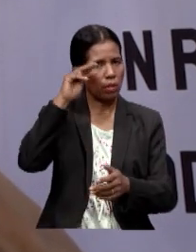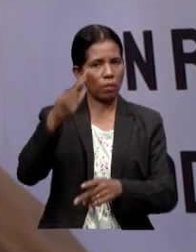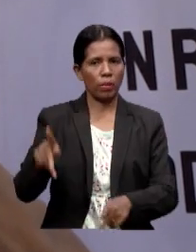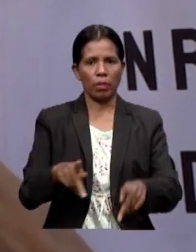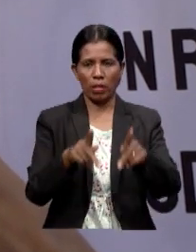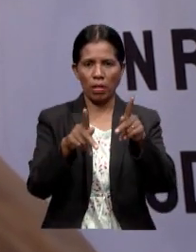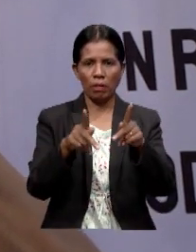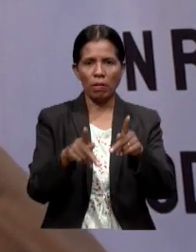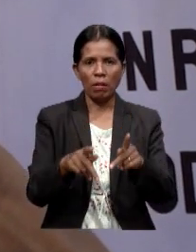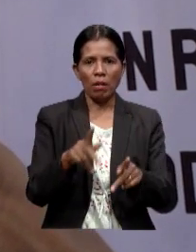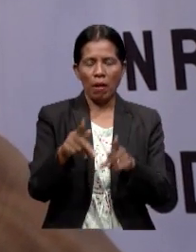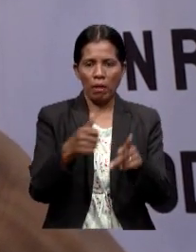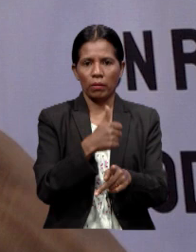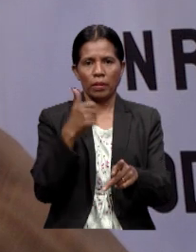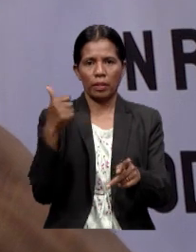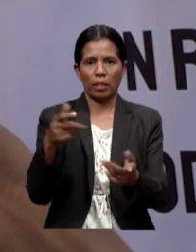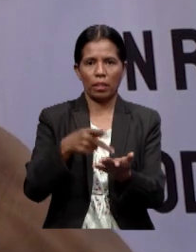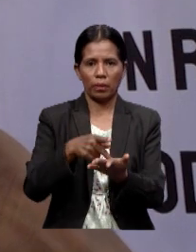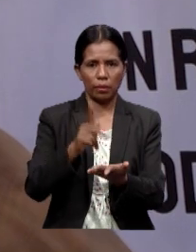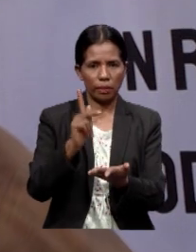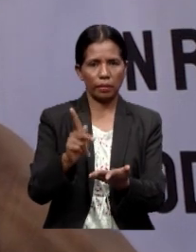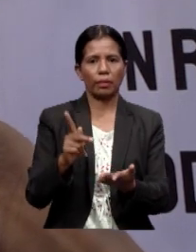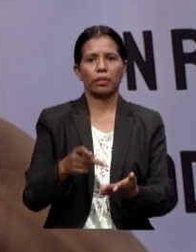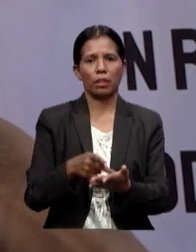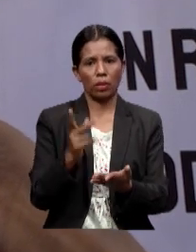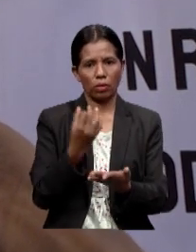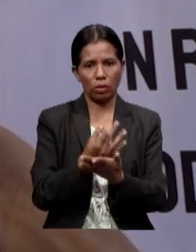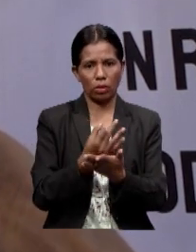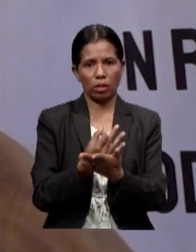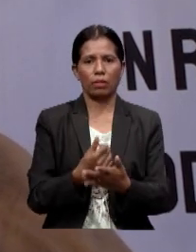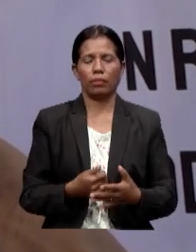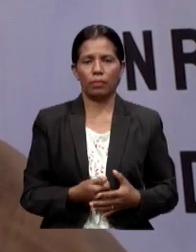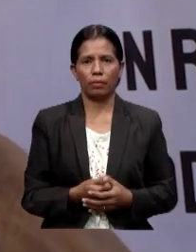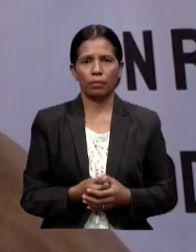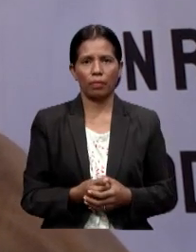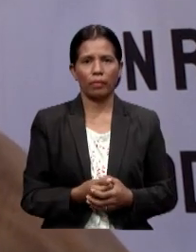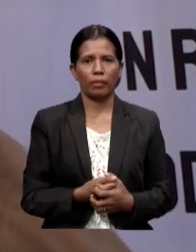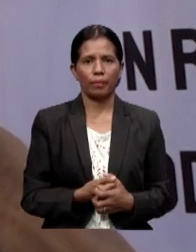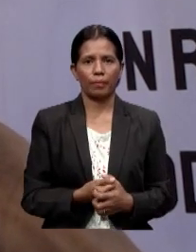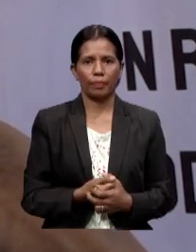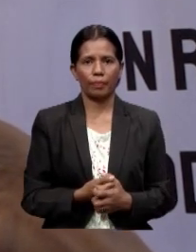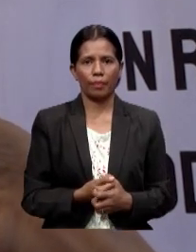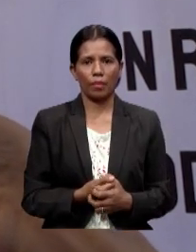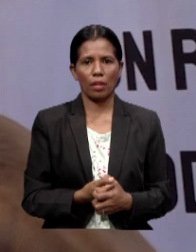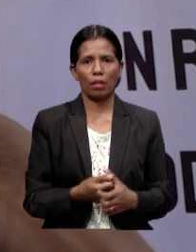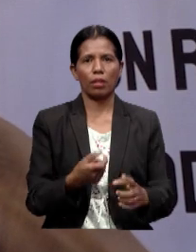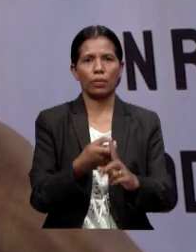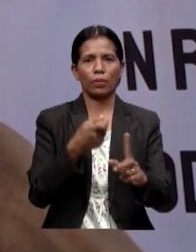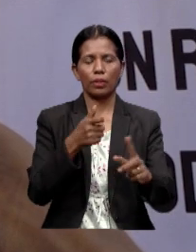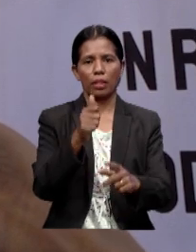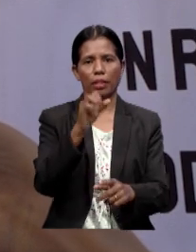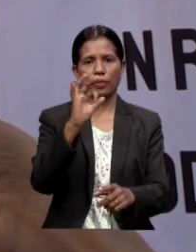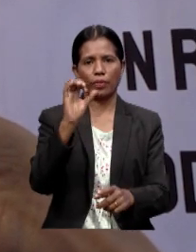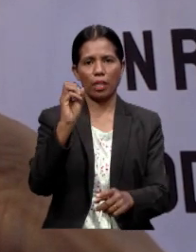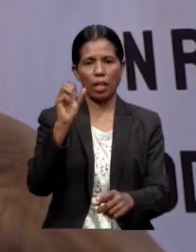balo selo multa, o coima. Ne be ke ne husi duni ai faz am